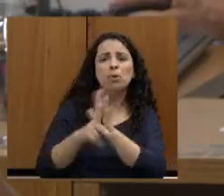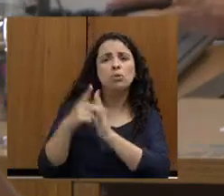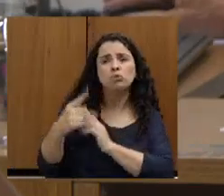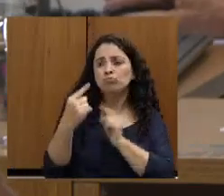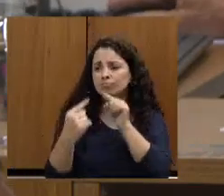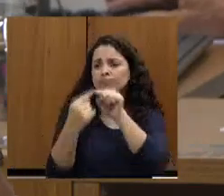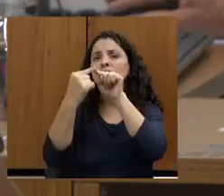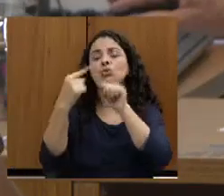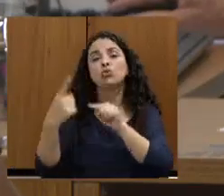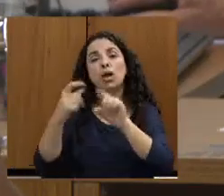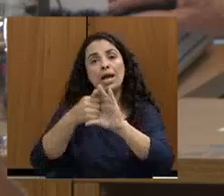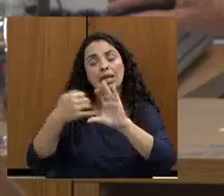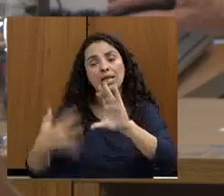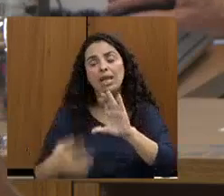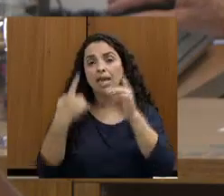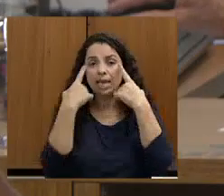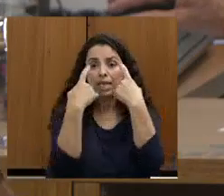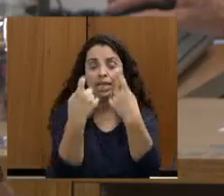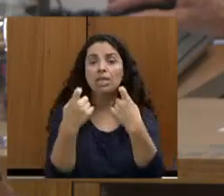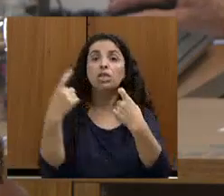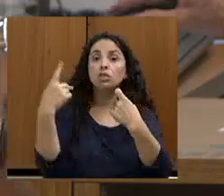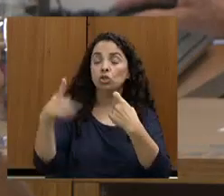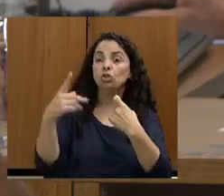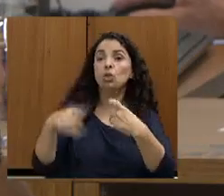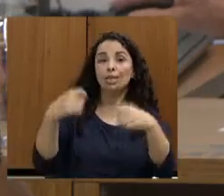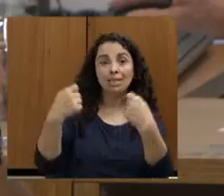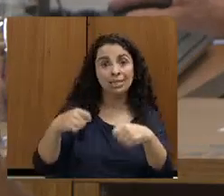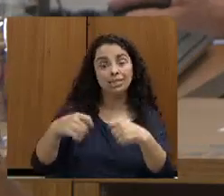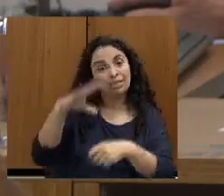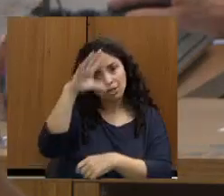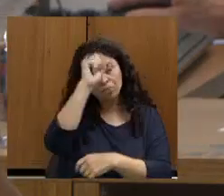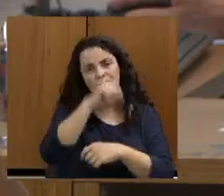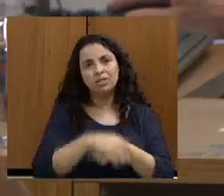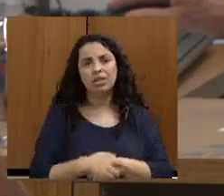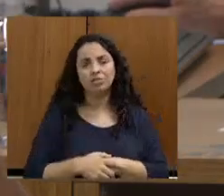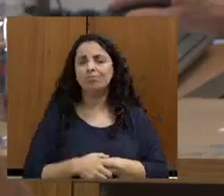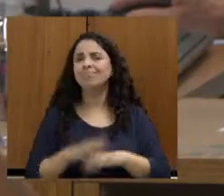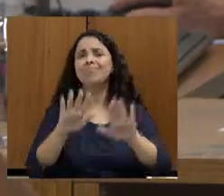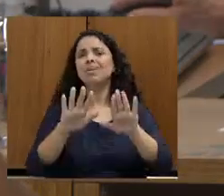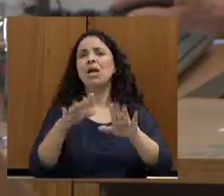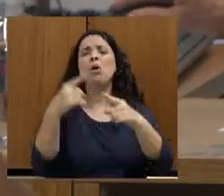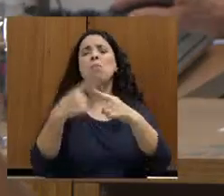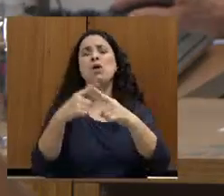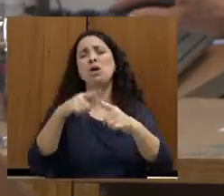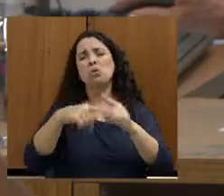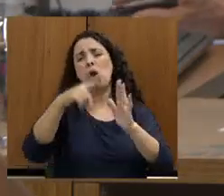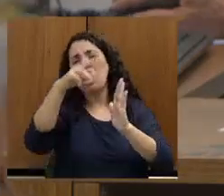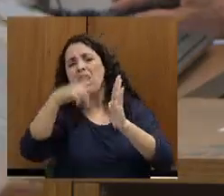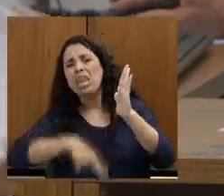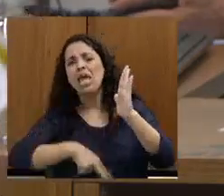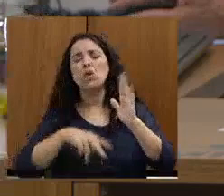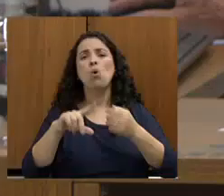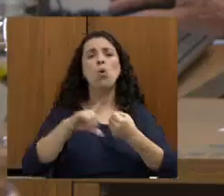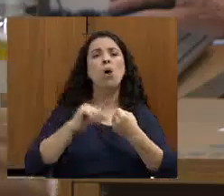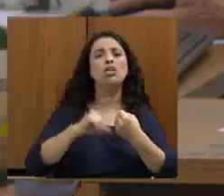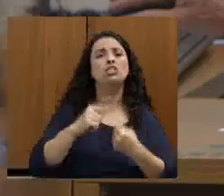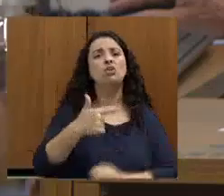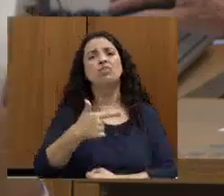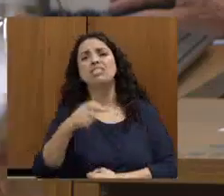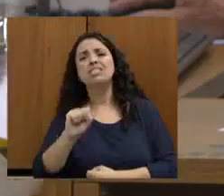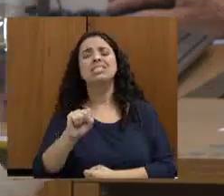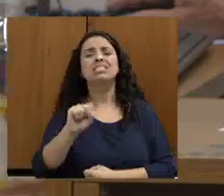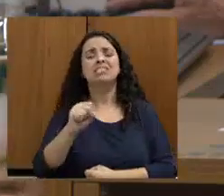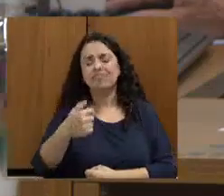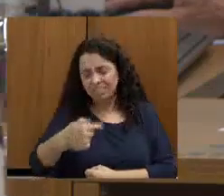interesses e necessidades de aprendizagem. Por que eu estou falando isso aqui, lendo para vocês o artigo 27 da Lei Brasileira de